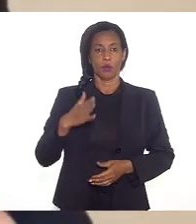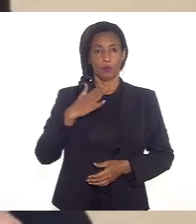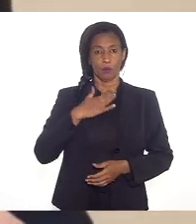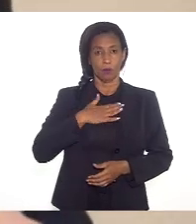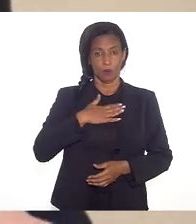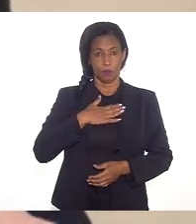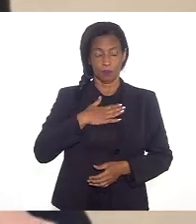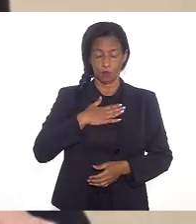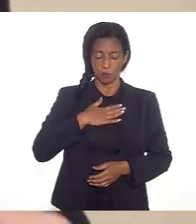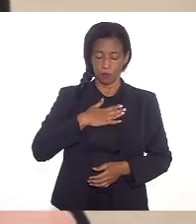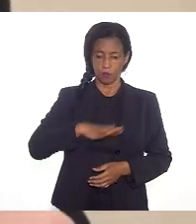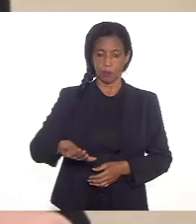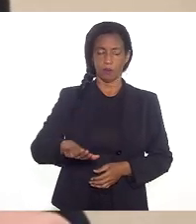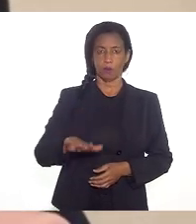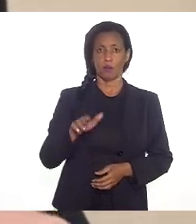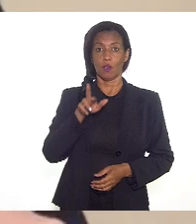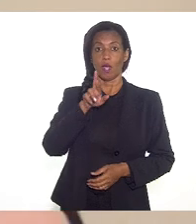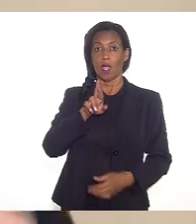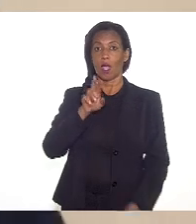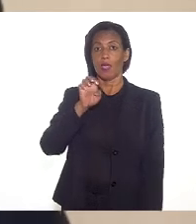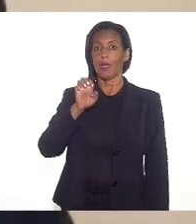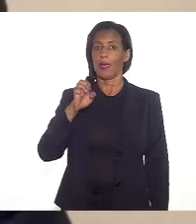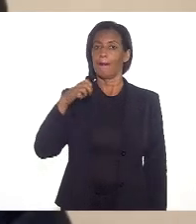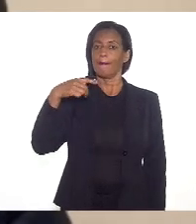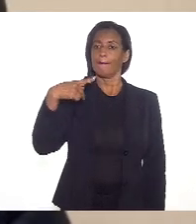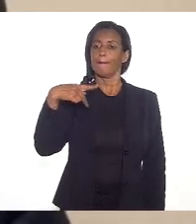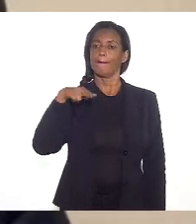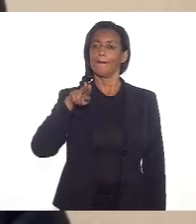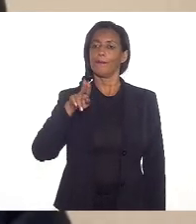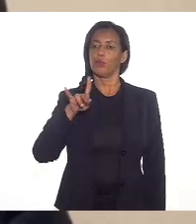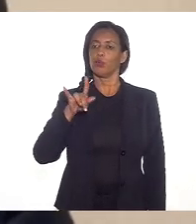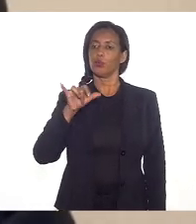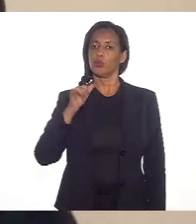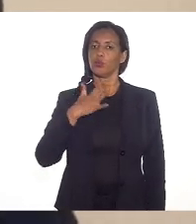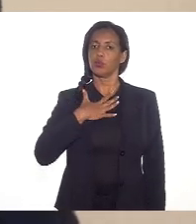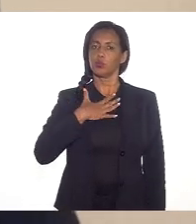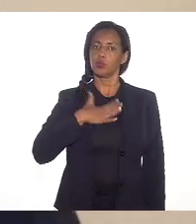repúdio, essa é a palavra, meu repúdio